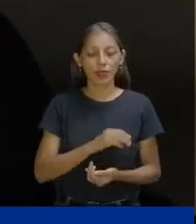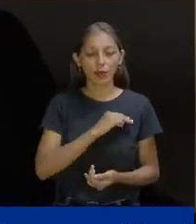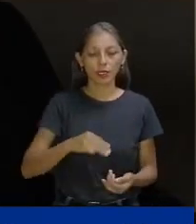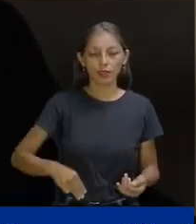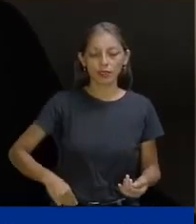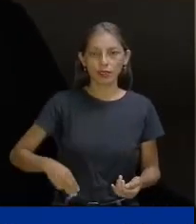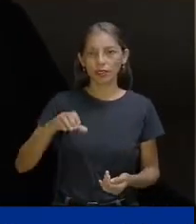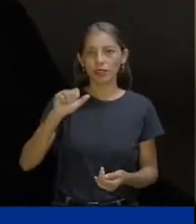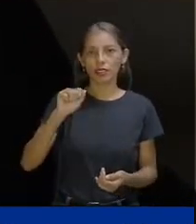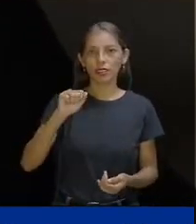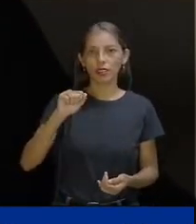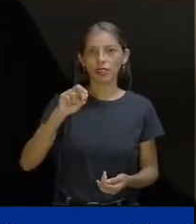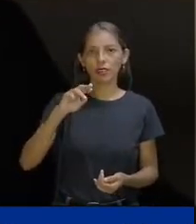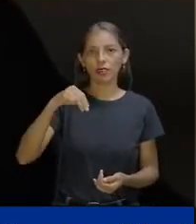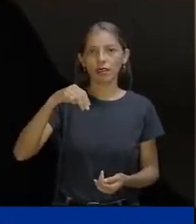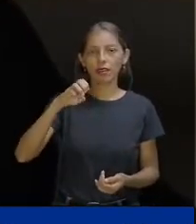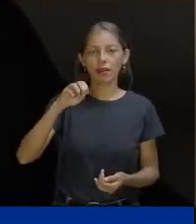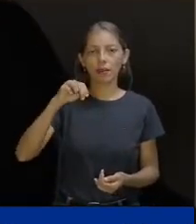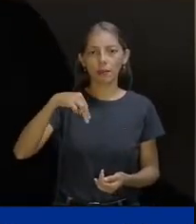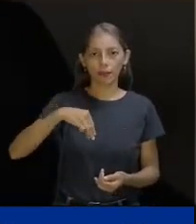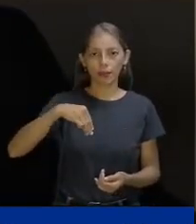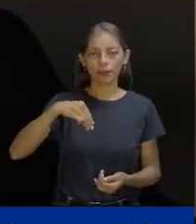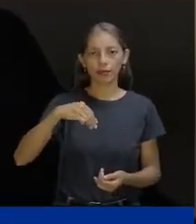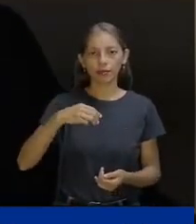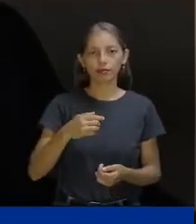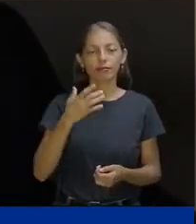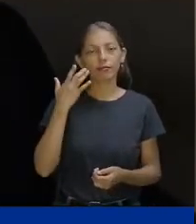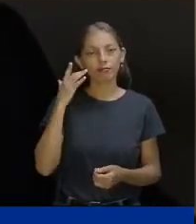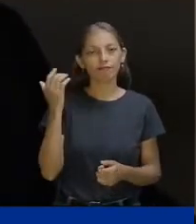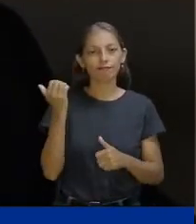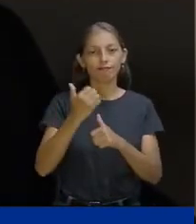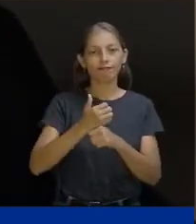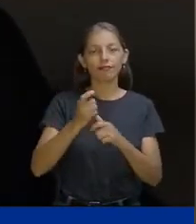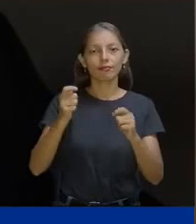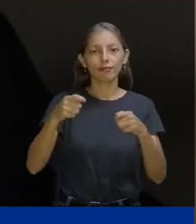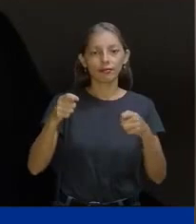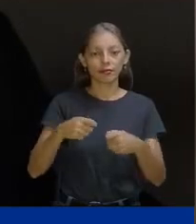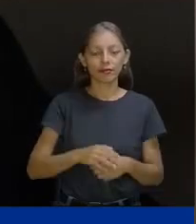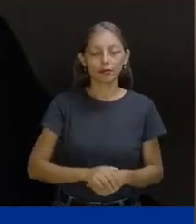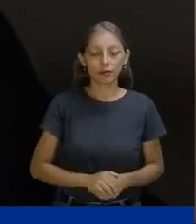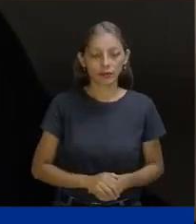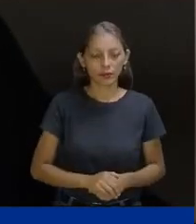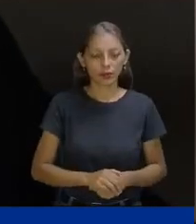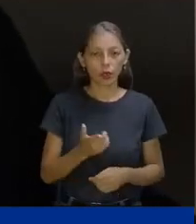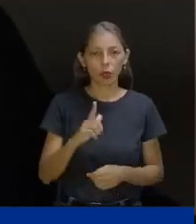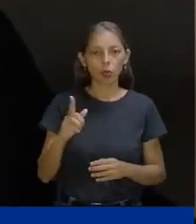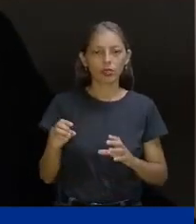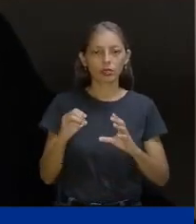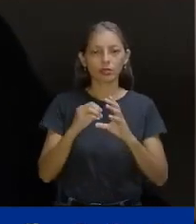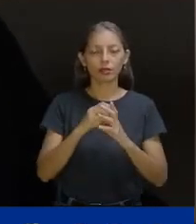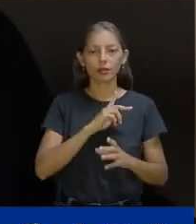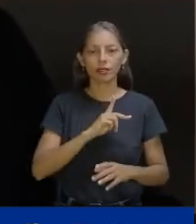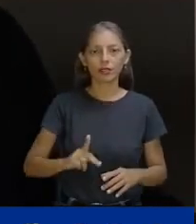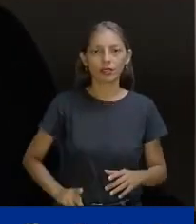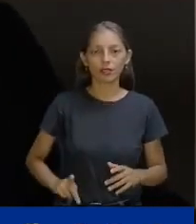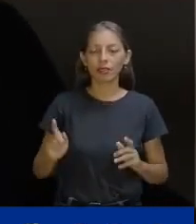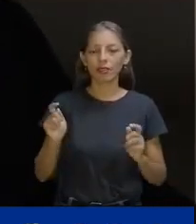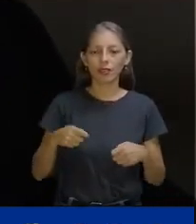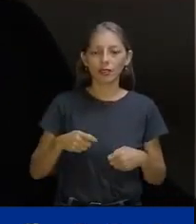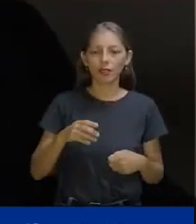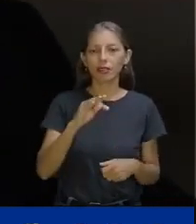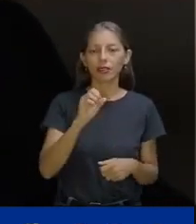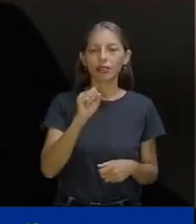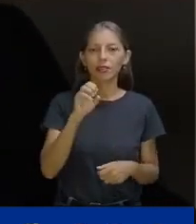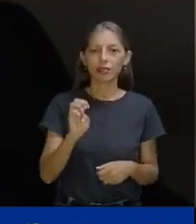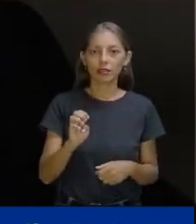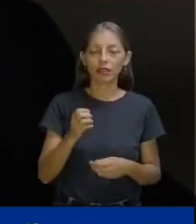ser, certamente, será a próxima presidente do TSE, já nos deixou assim para bem alerta. As